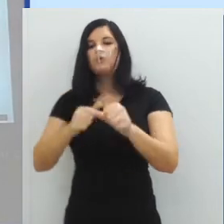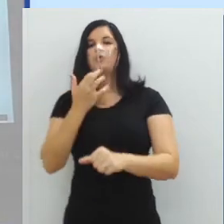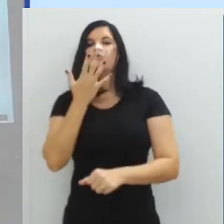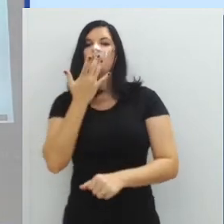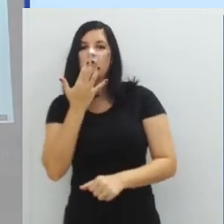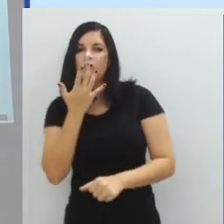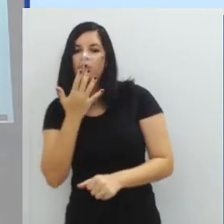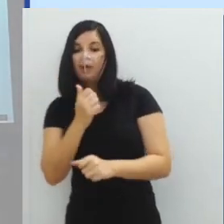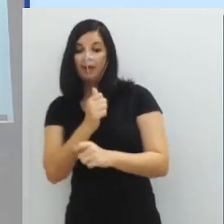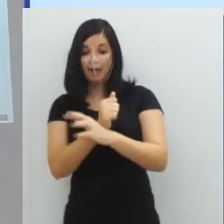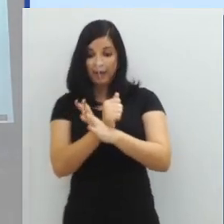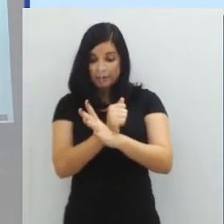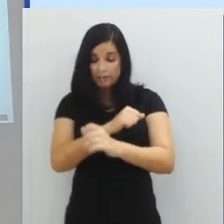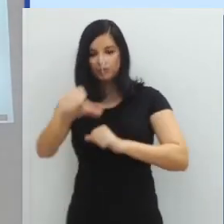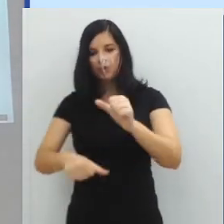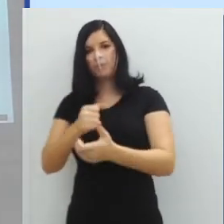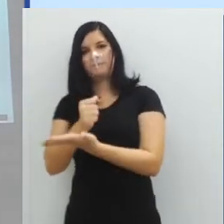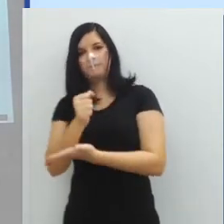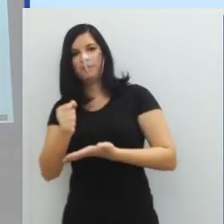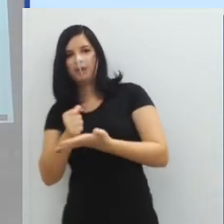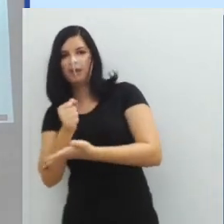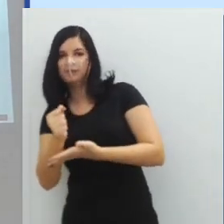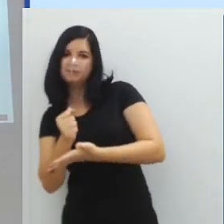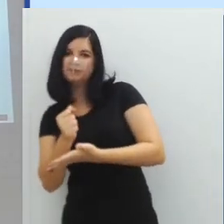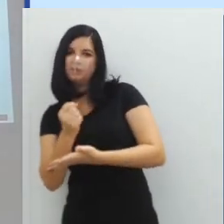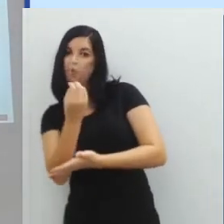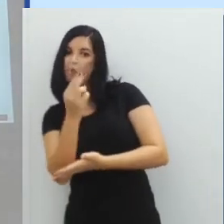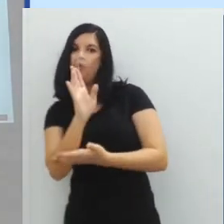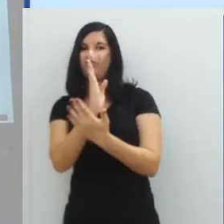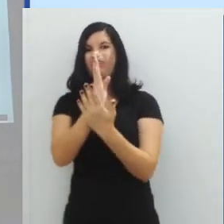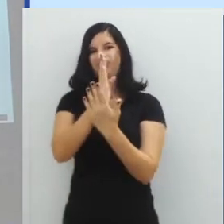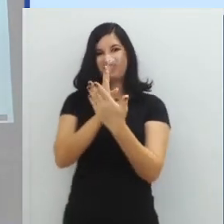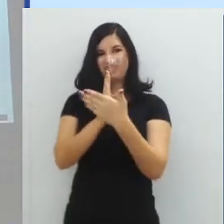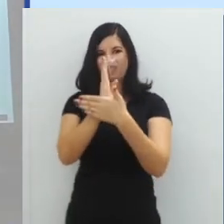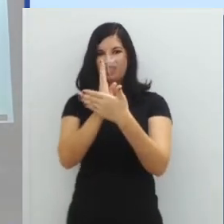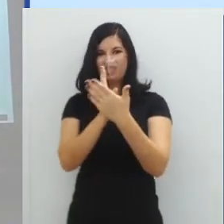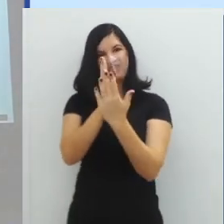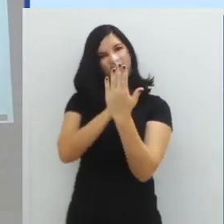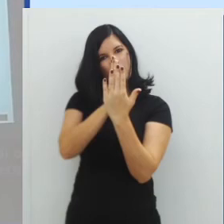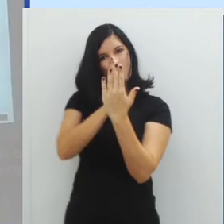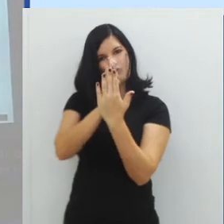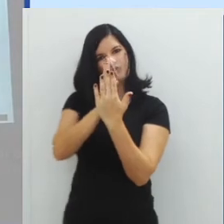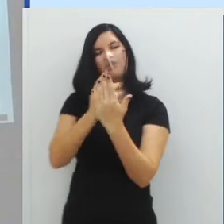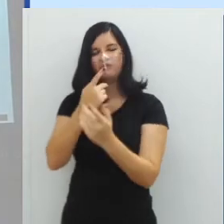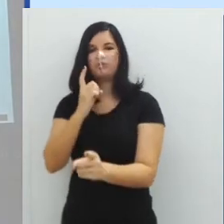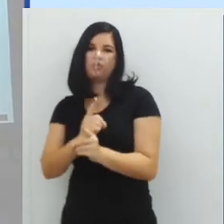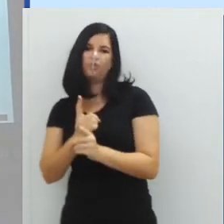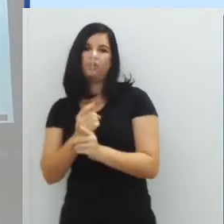de ácido para base ou para neutra, eu vou identificar quanto de ácido. Aí eu faço